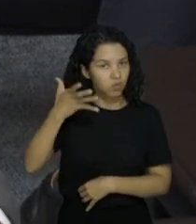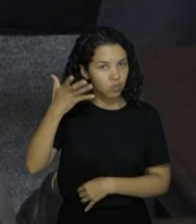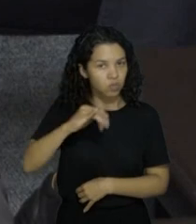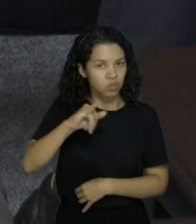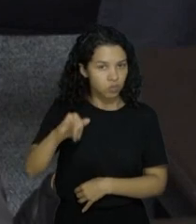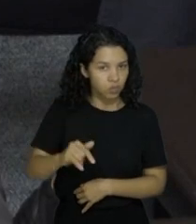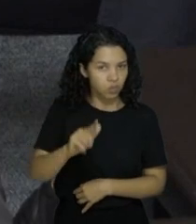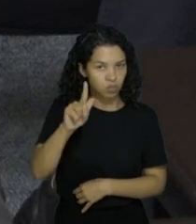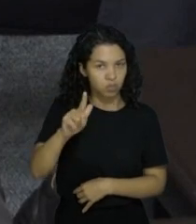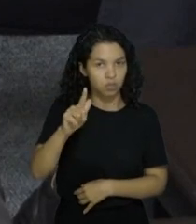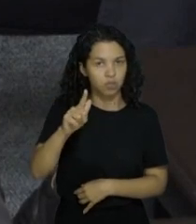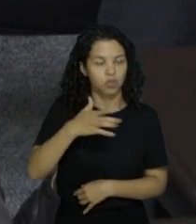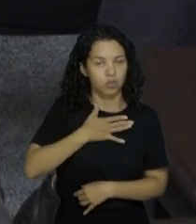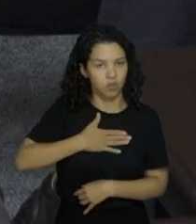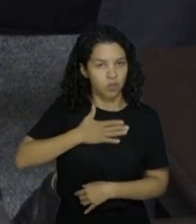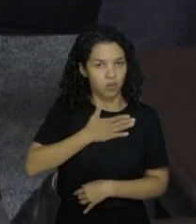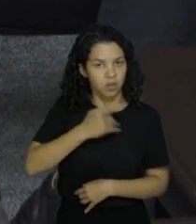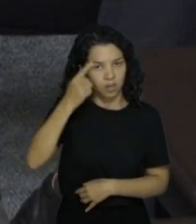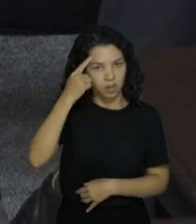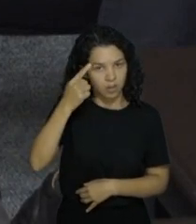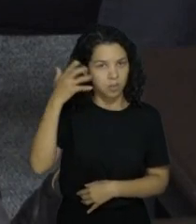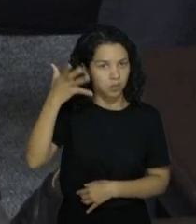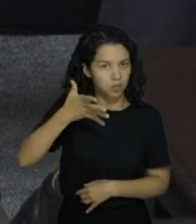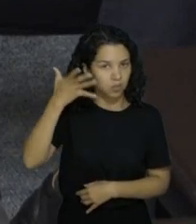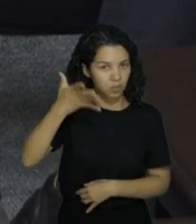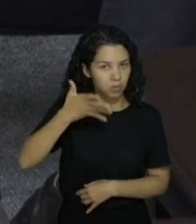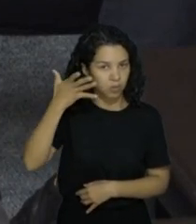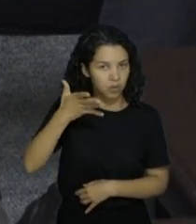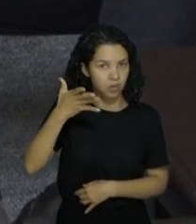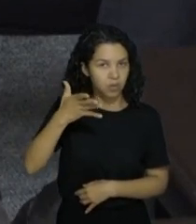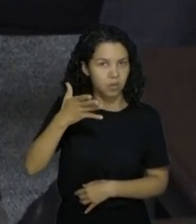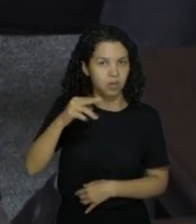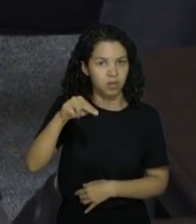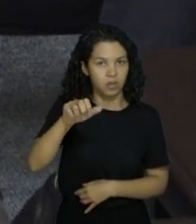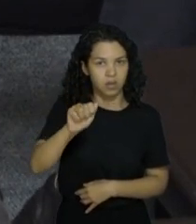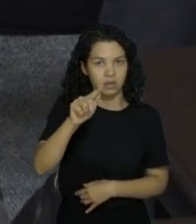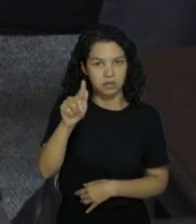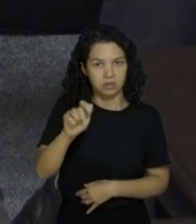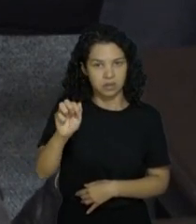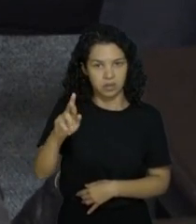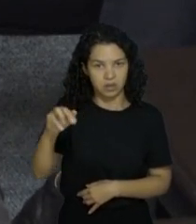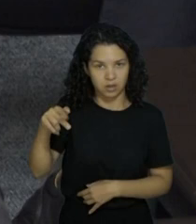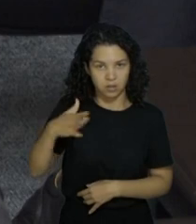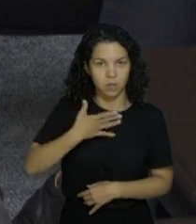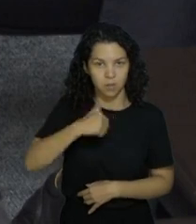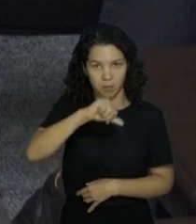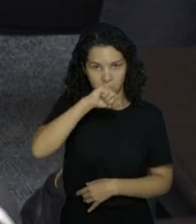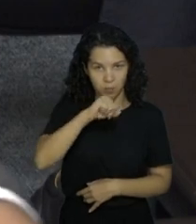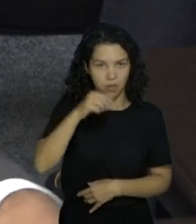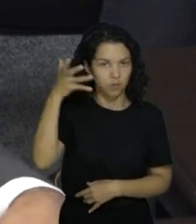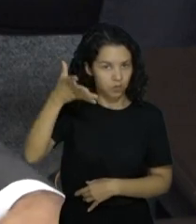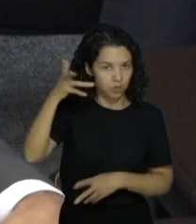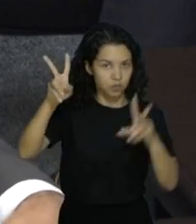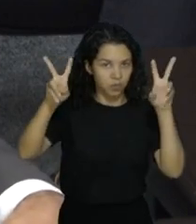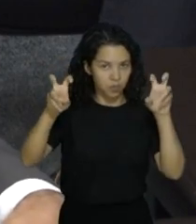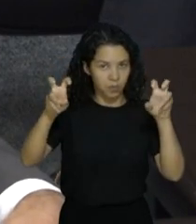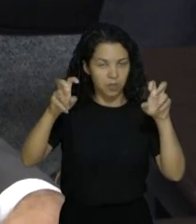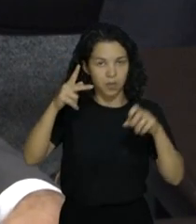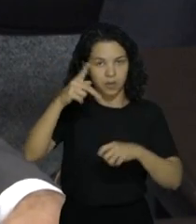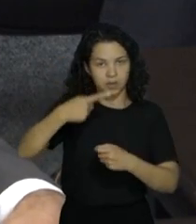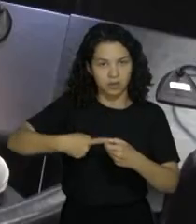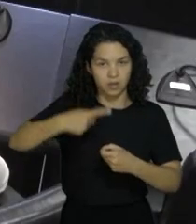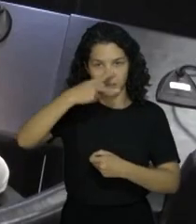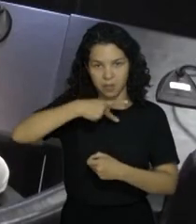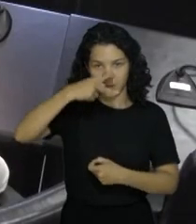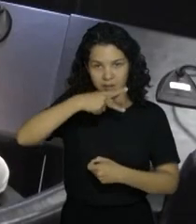os discurso do nas arenos meu pai que quando ele vai fazer um discurso da cidade de Palhoça ele faz a o